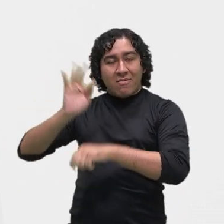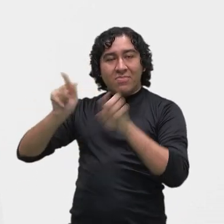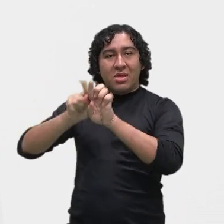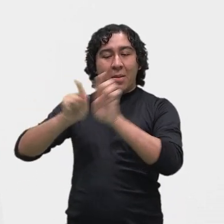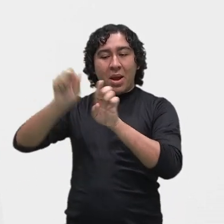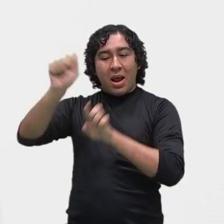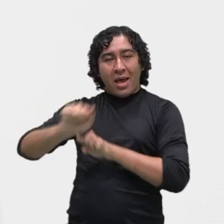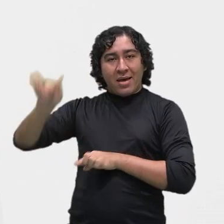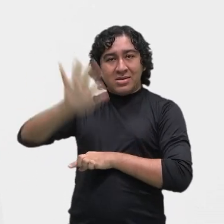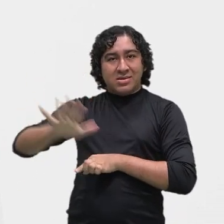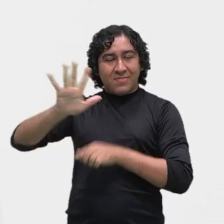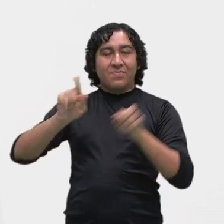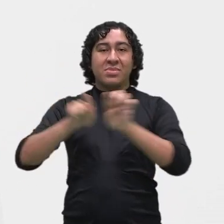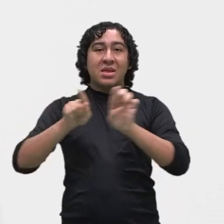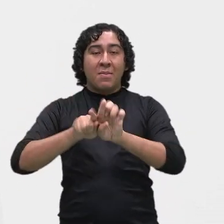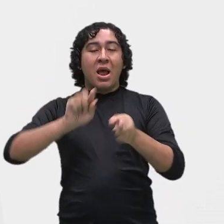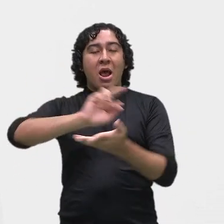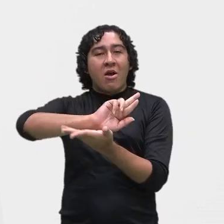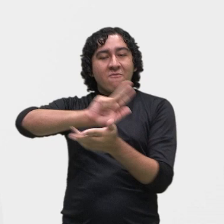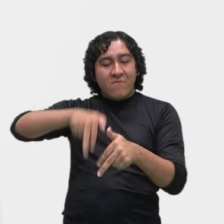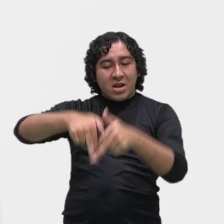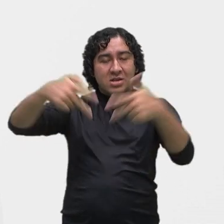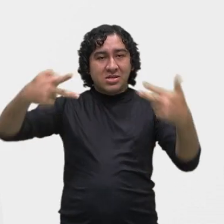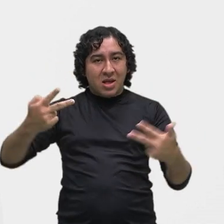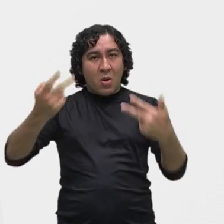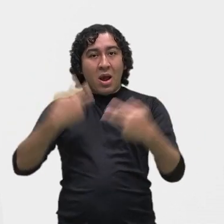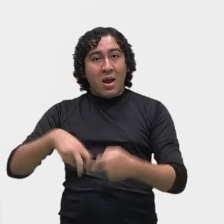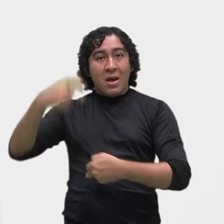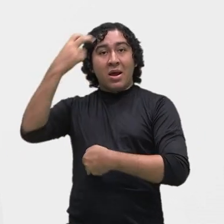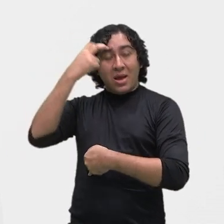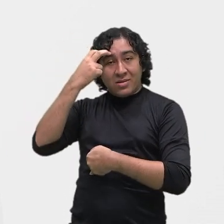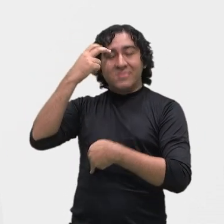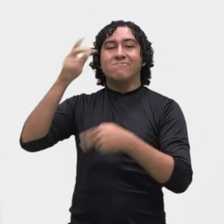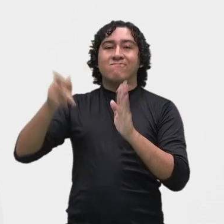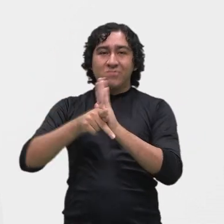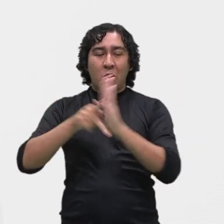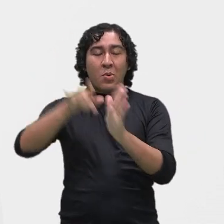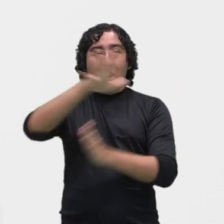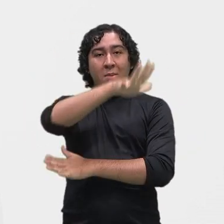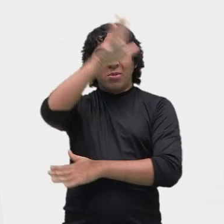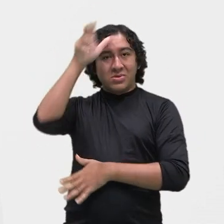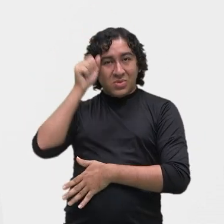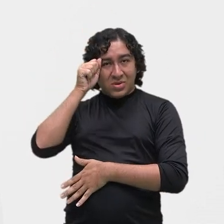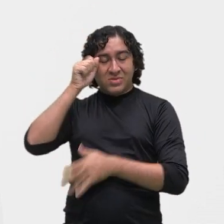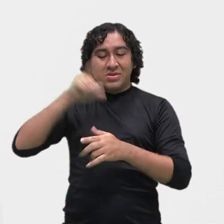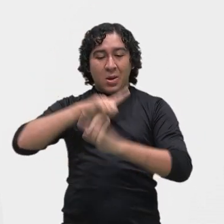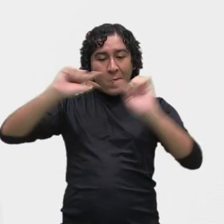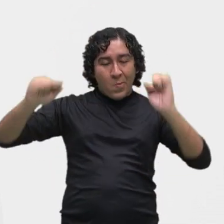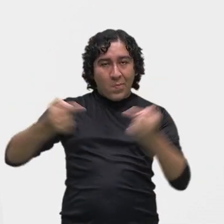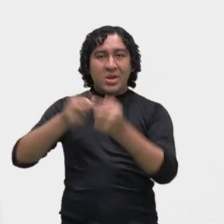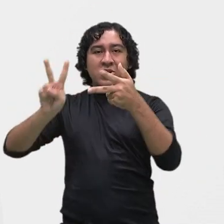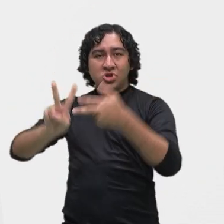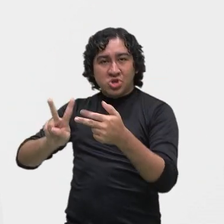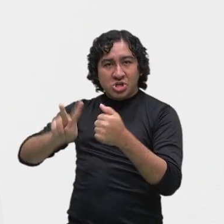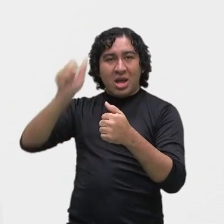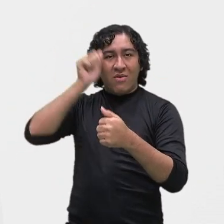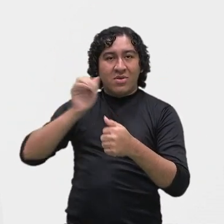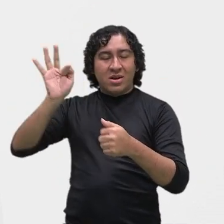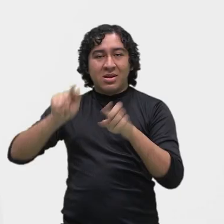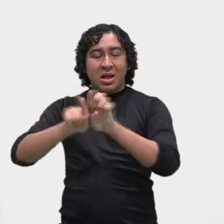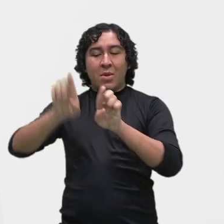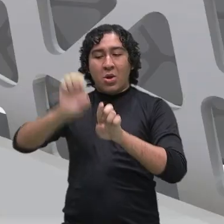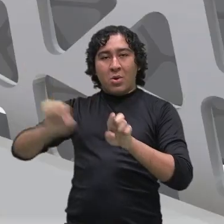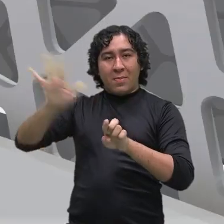também sobre a diversidade étnico-cultural da população do Amazonas. Vai estar ligado às indígenas, africana, europeia e